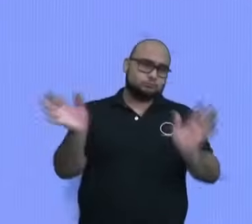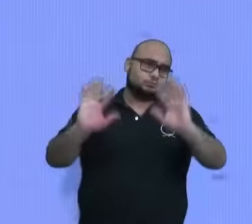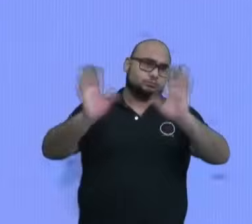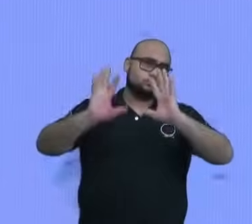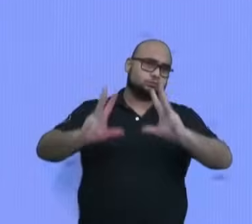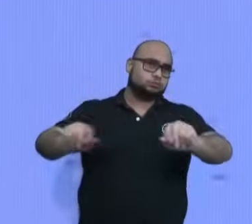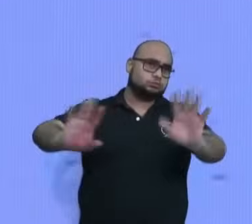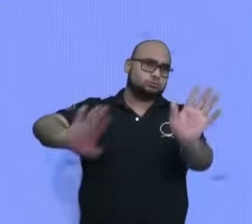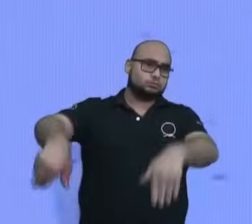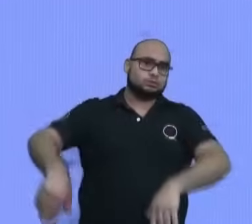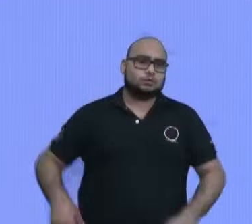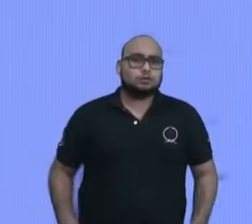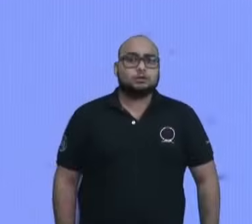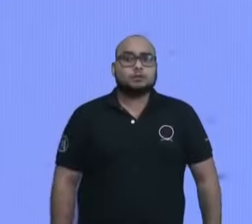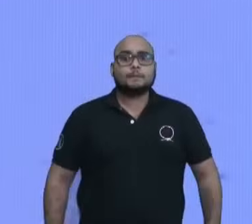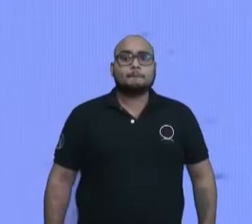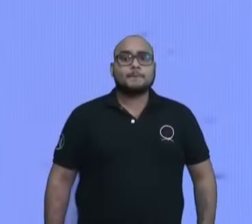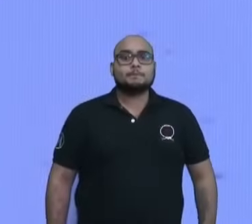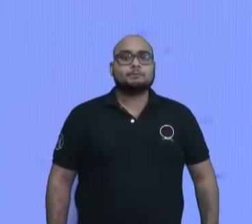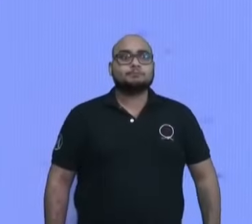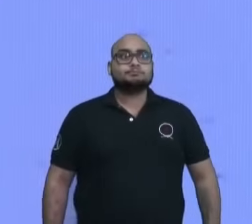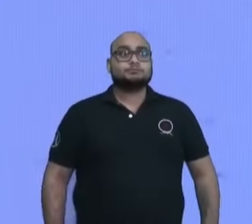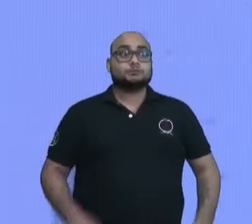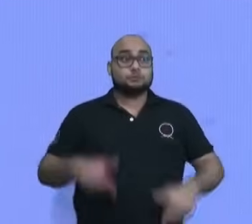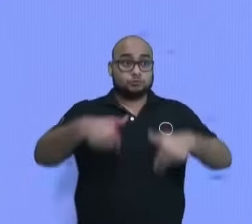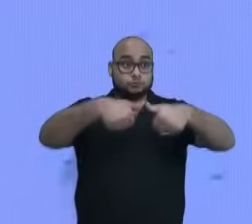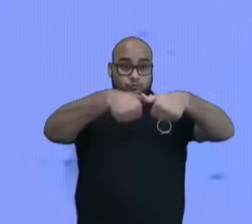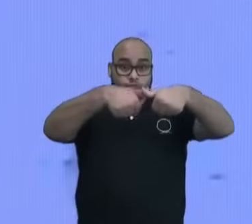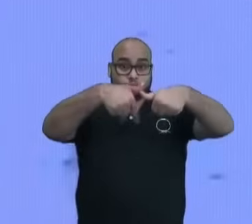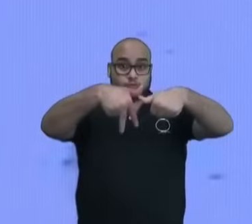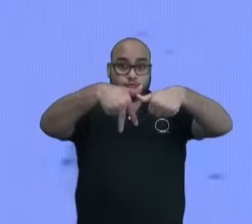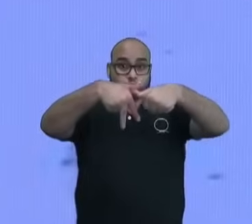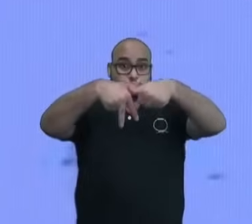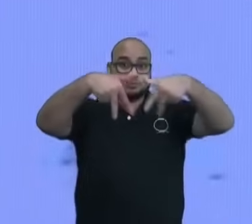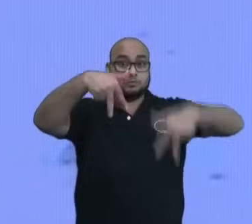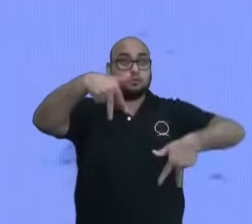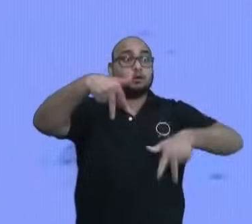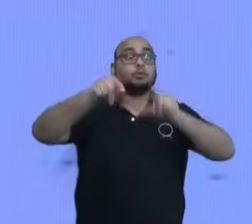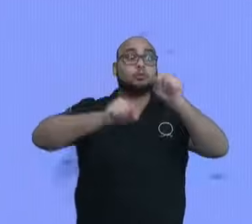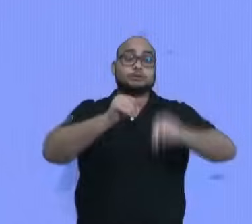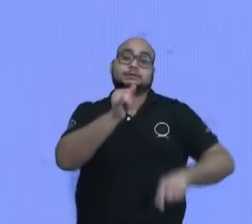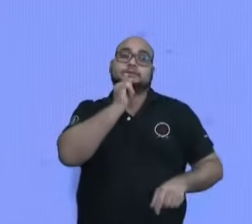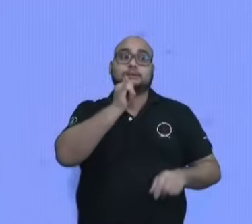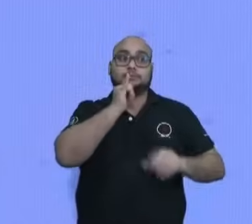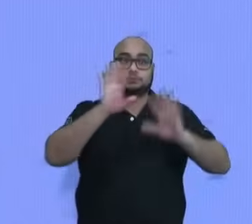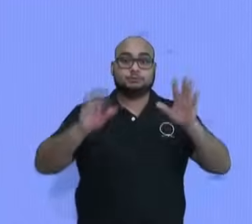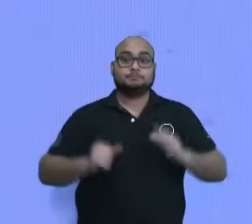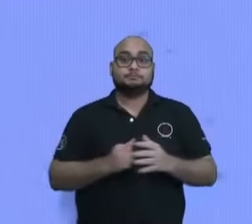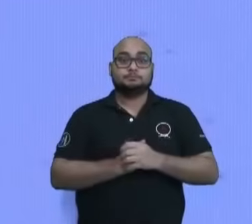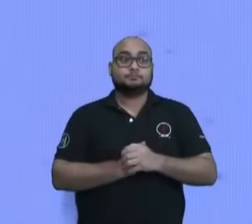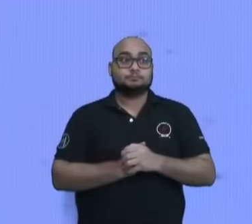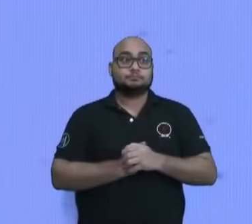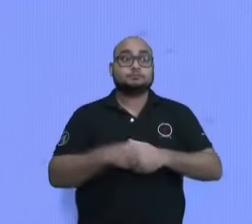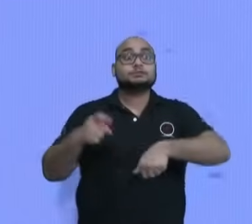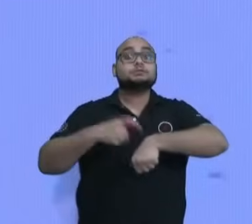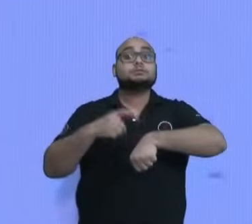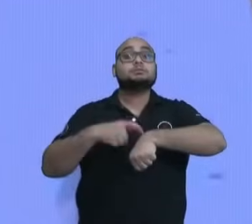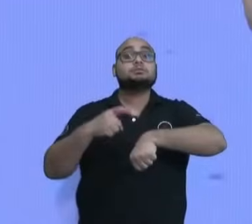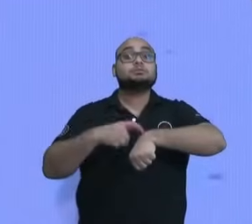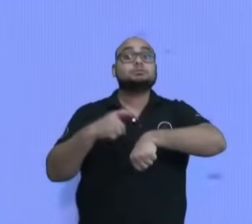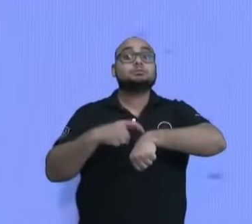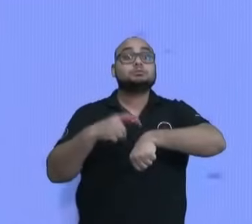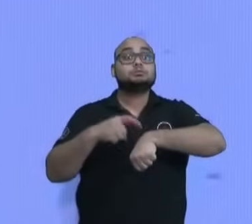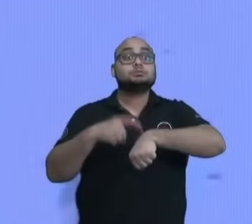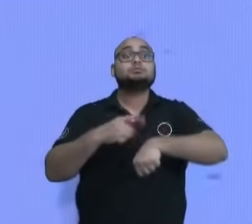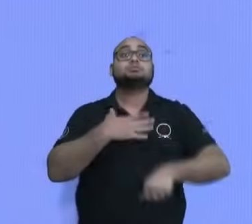hierarquia ninguém sai da escola militar para ser direto General leva 40 anos para ser General então cuidado